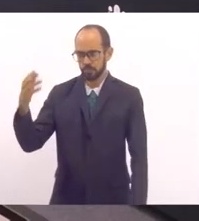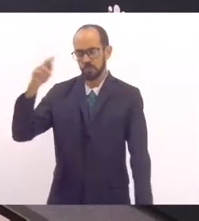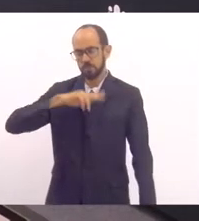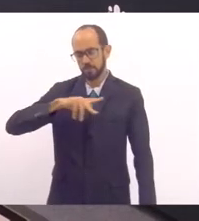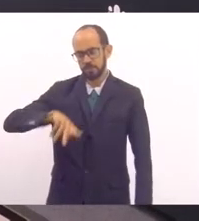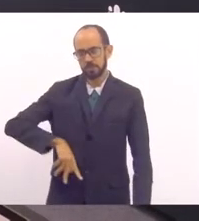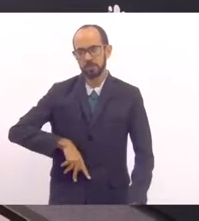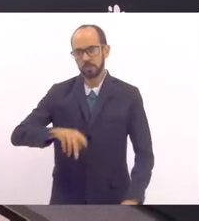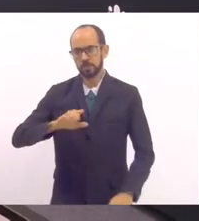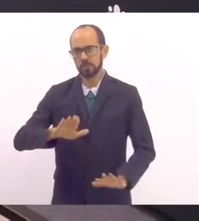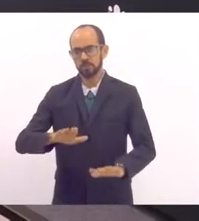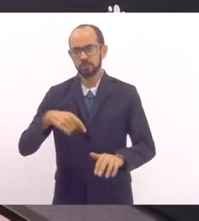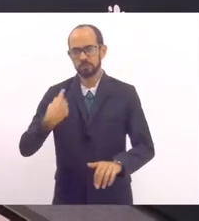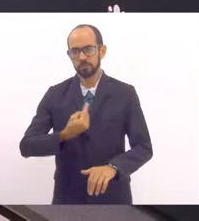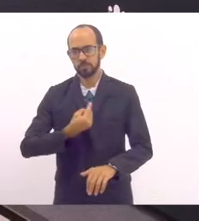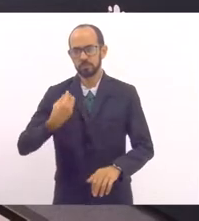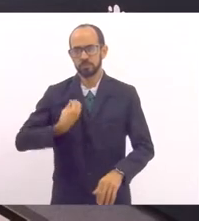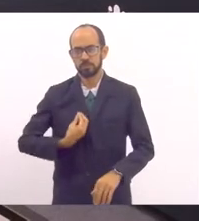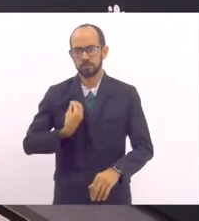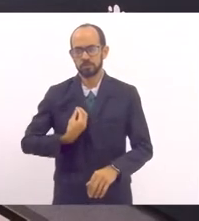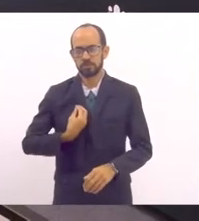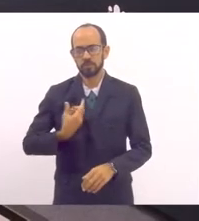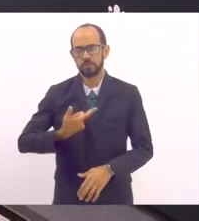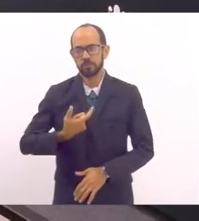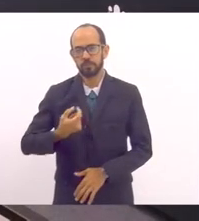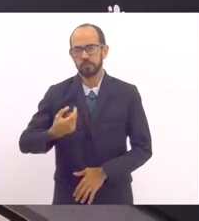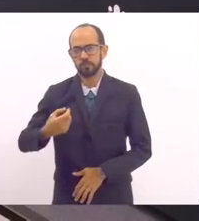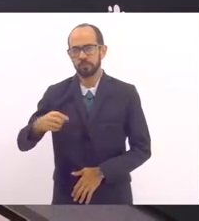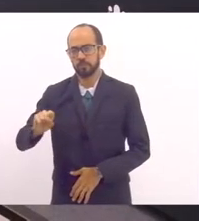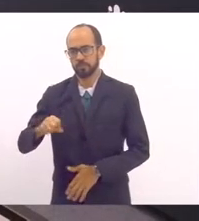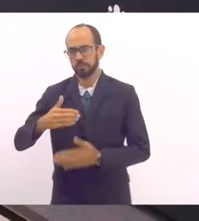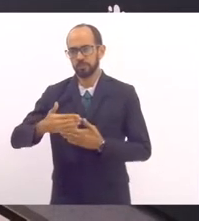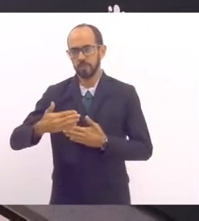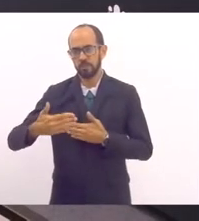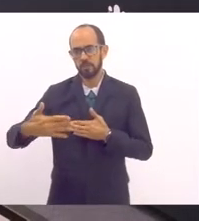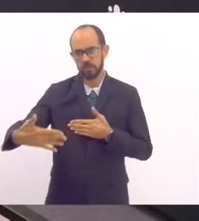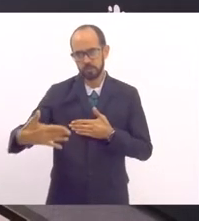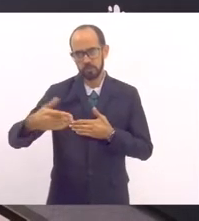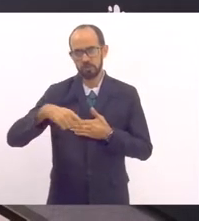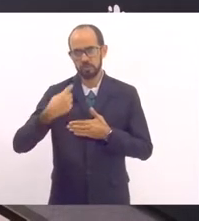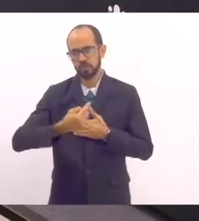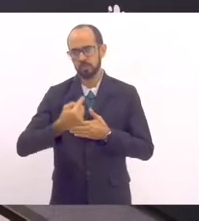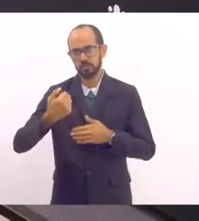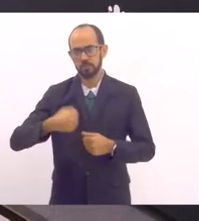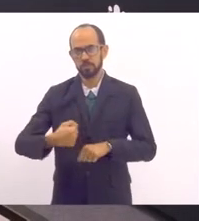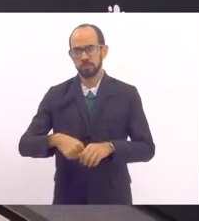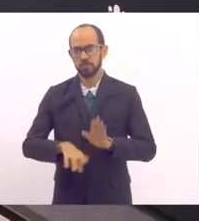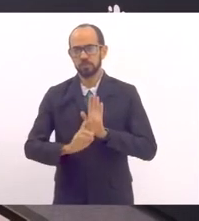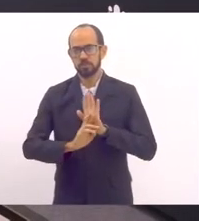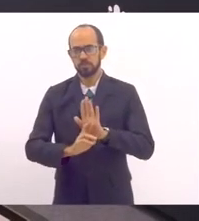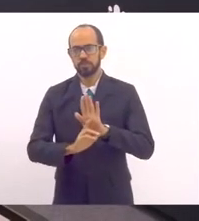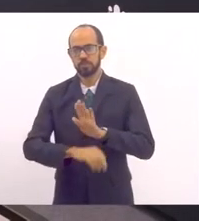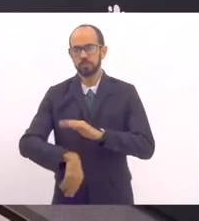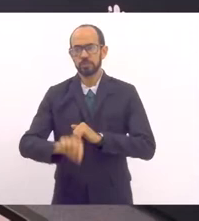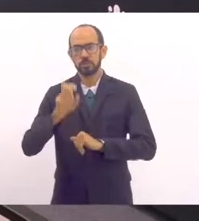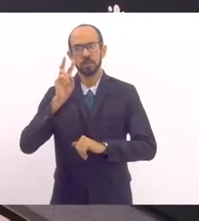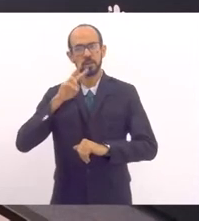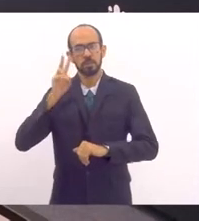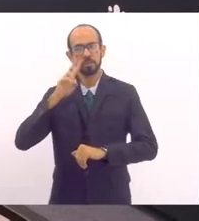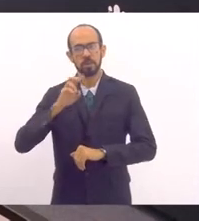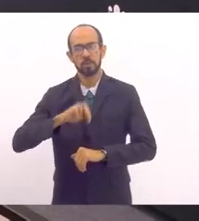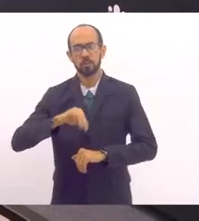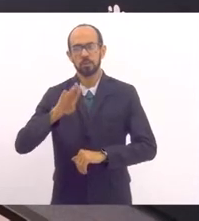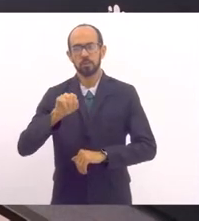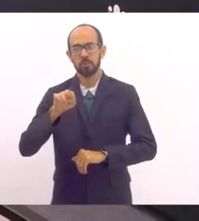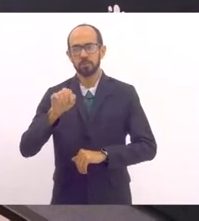a gente participa desde 2008, né, dessa comissão. Então, a gente tem que fazer voz, lembrar do Elbert, né? E realmente